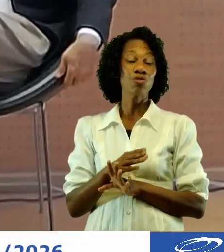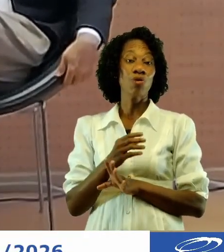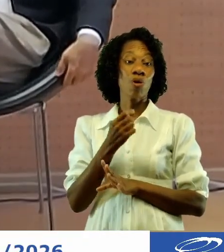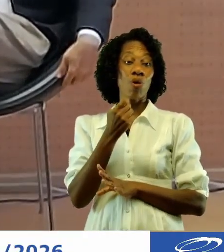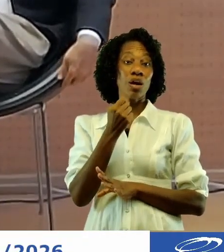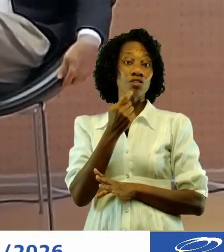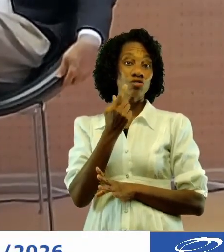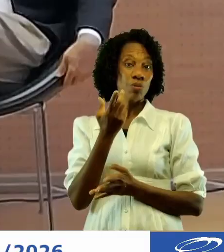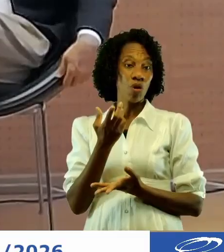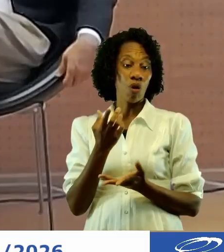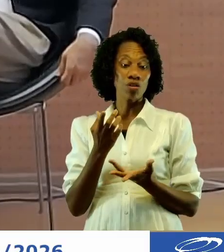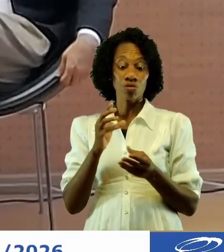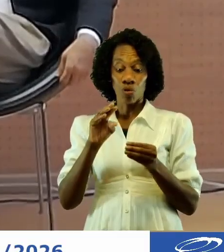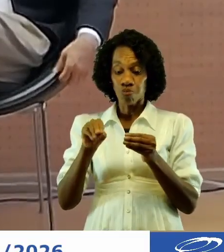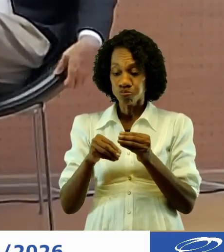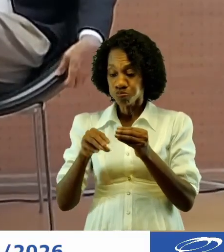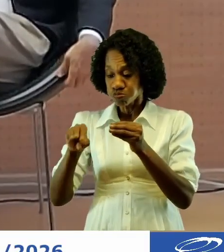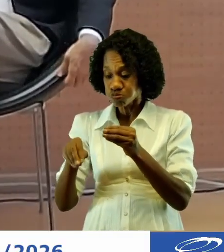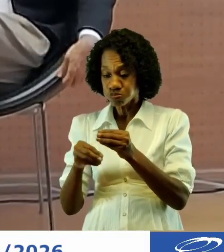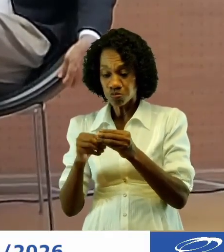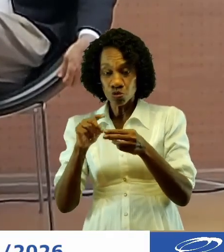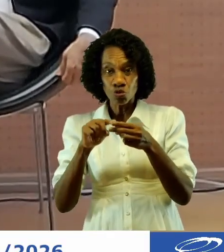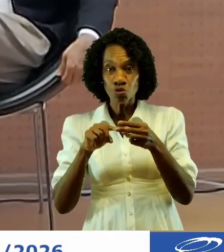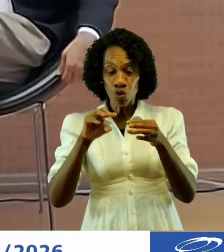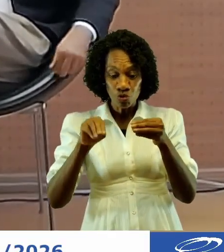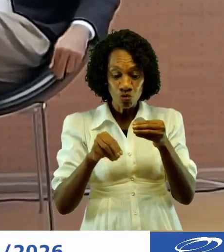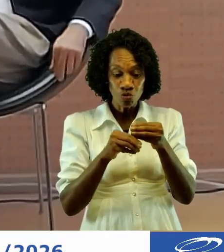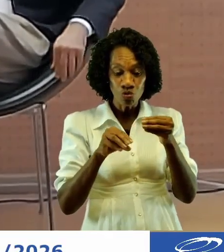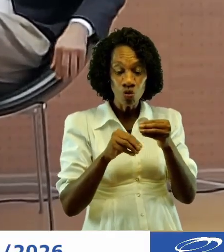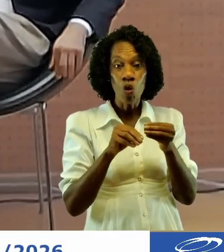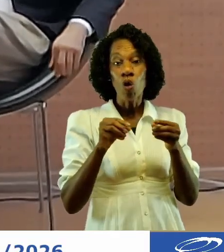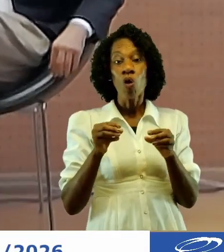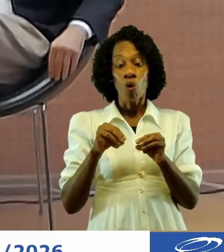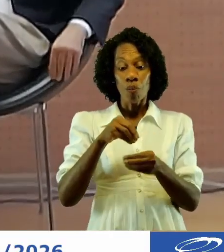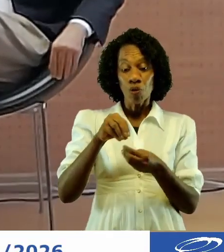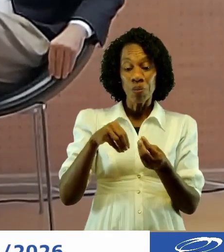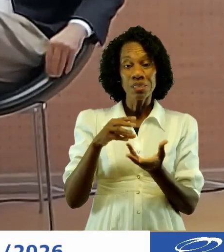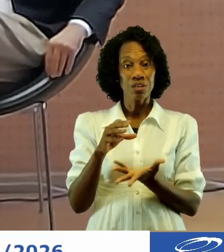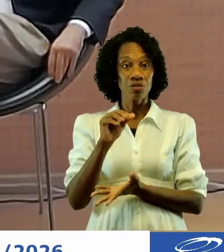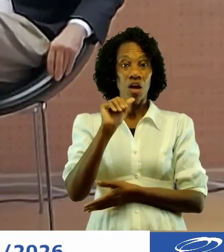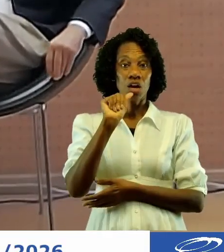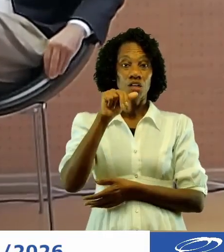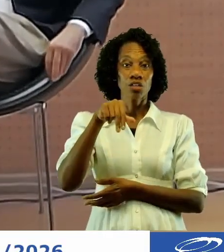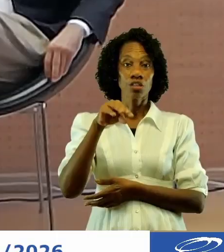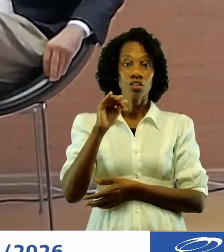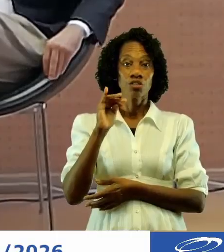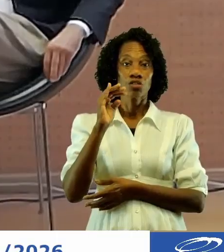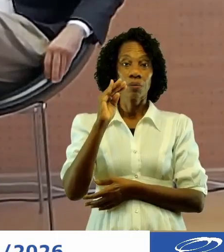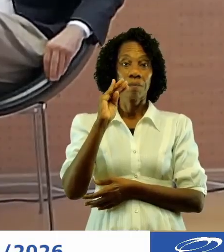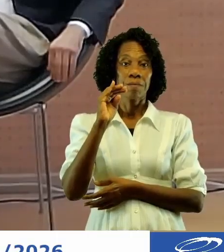as novas combinações de beta-lactâmicos, né, como o ceftazidime e lactam, às vezes associado à